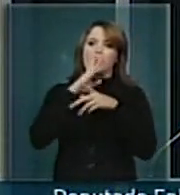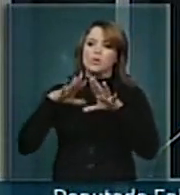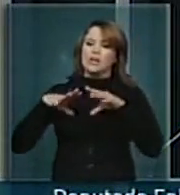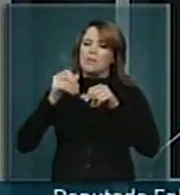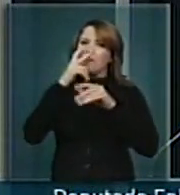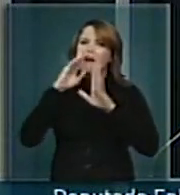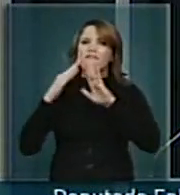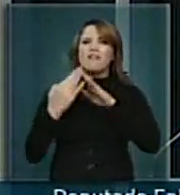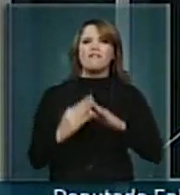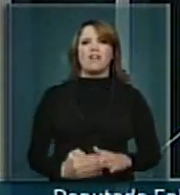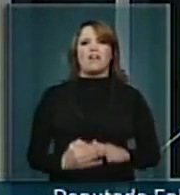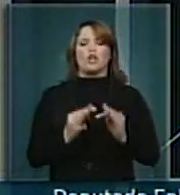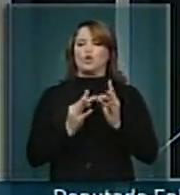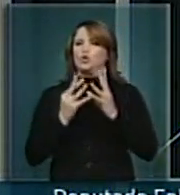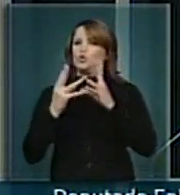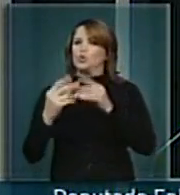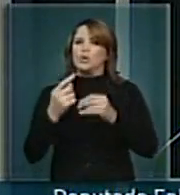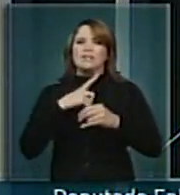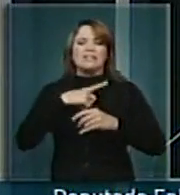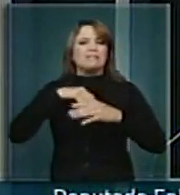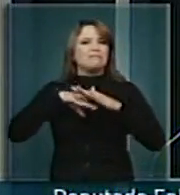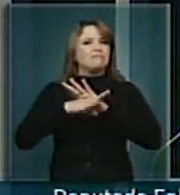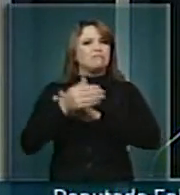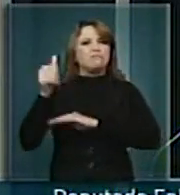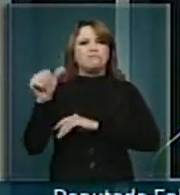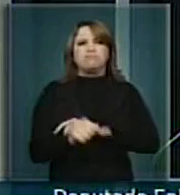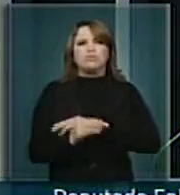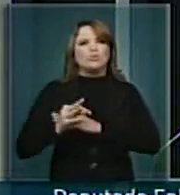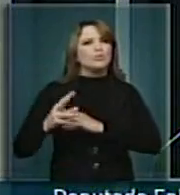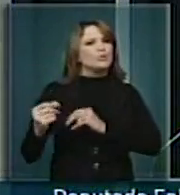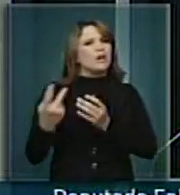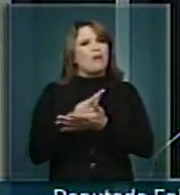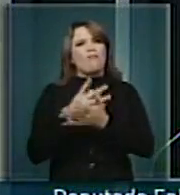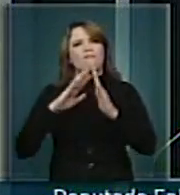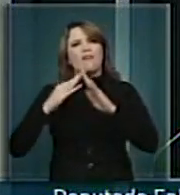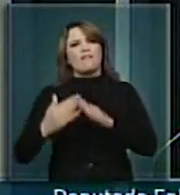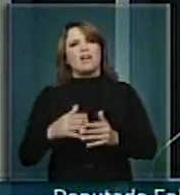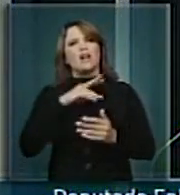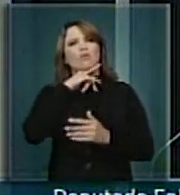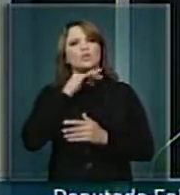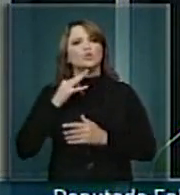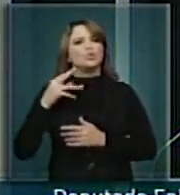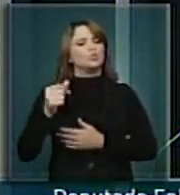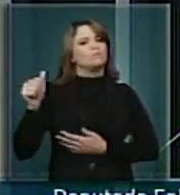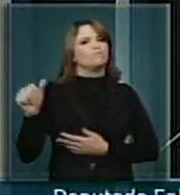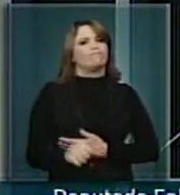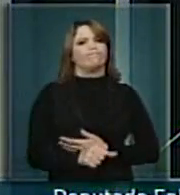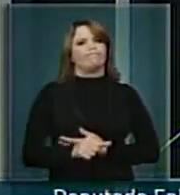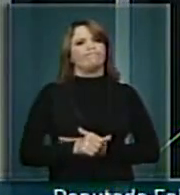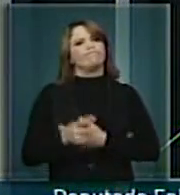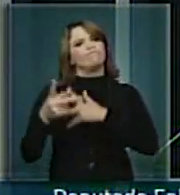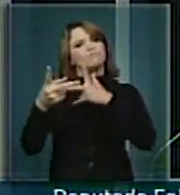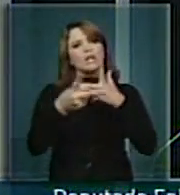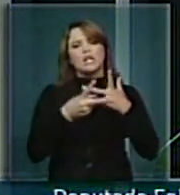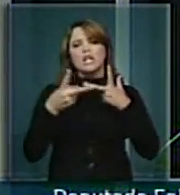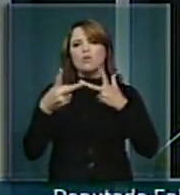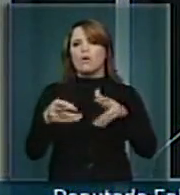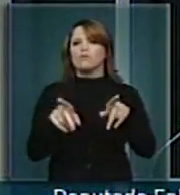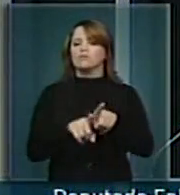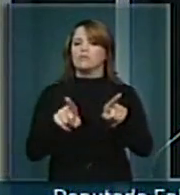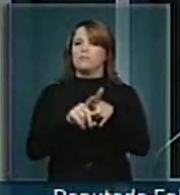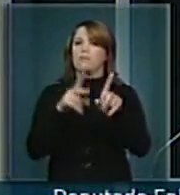de favela, com todas as vicissitudes dela decorrentes. Igualmente, não por acaso,